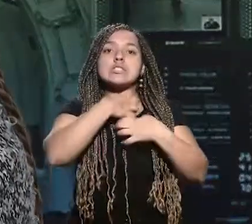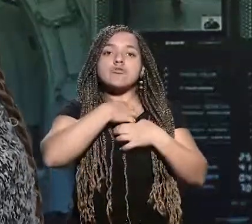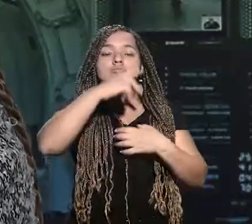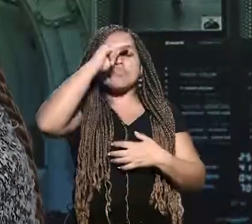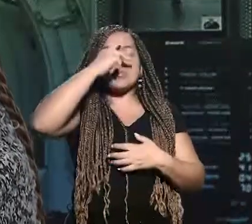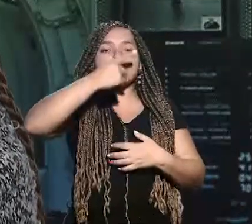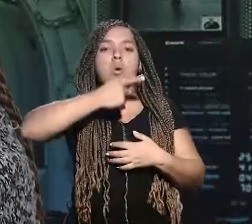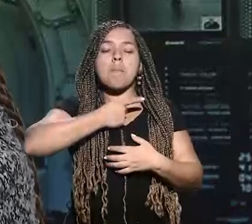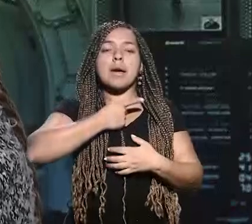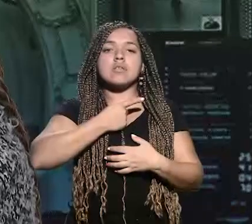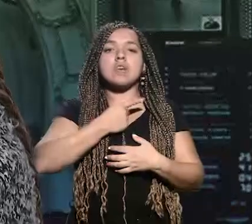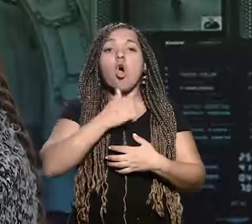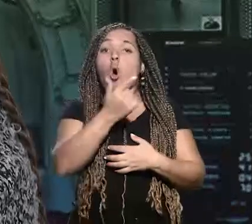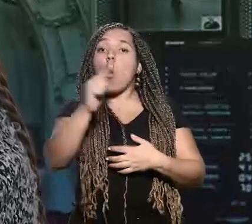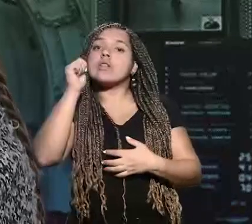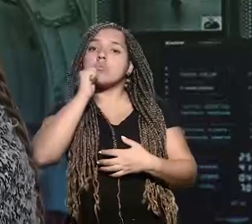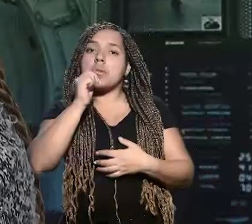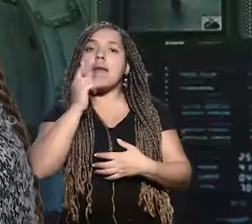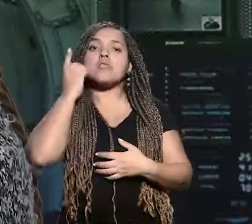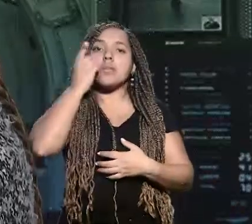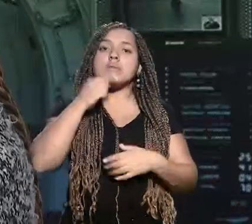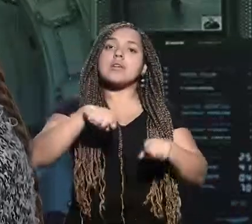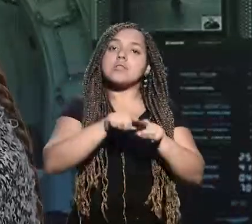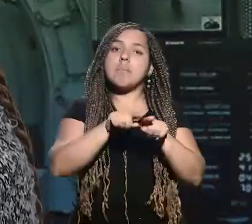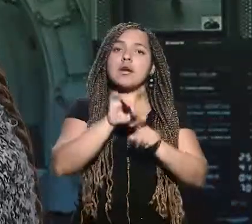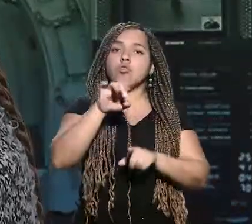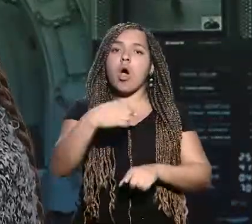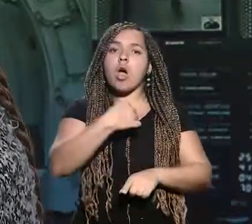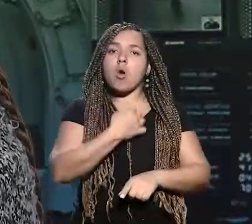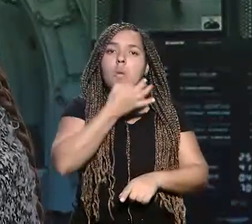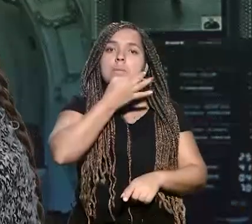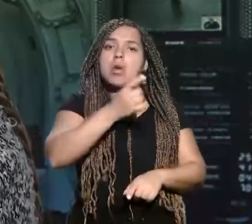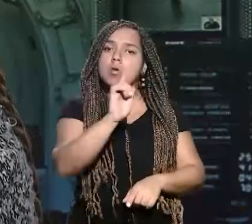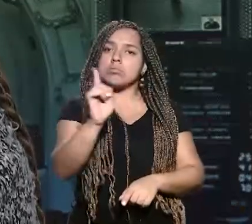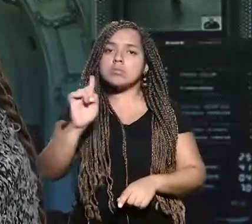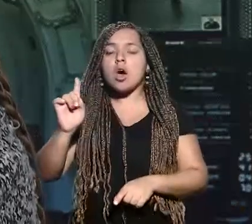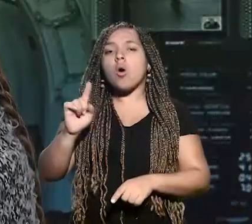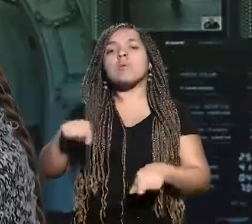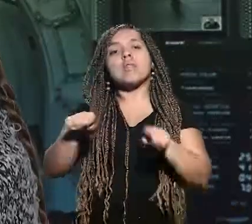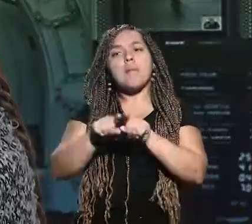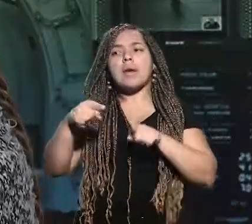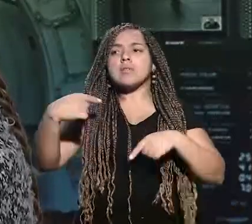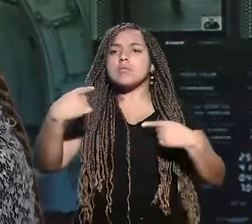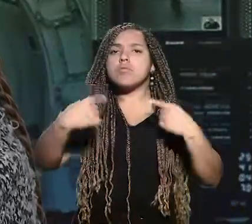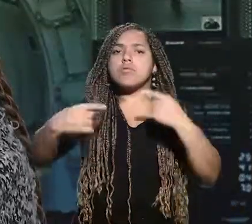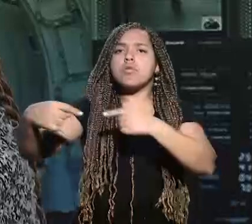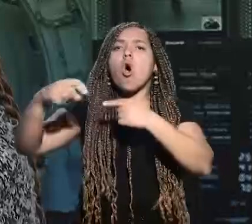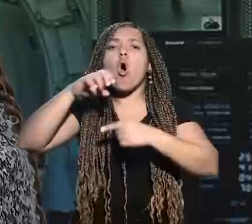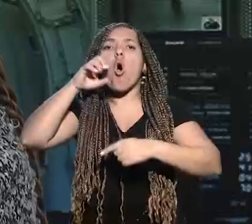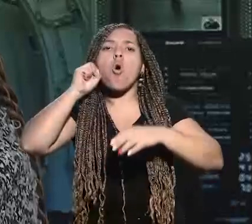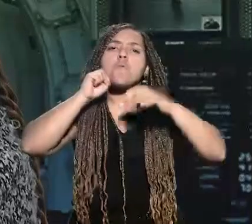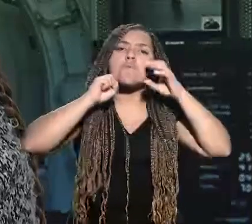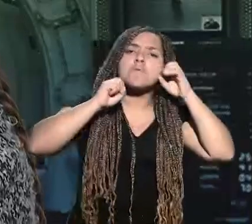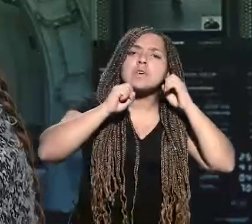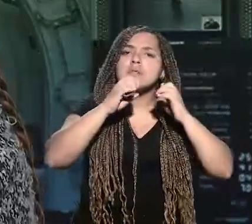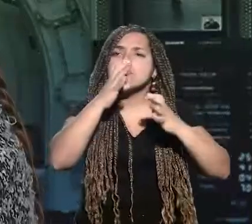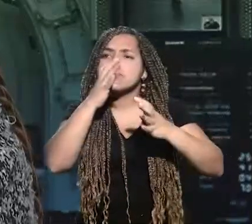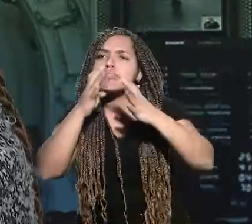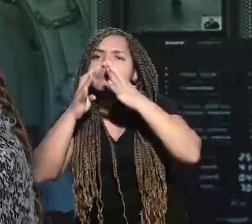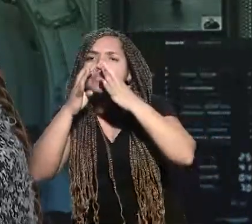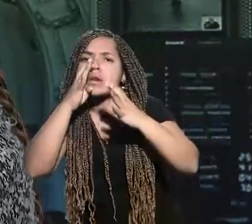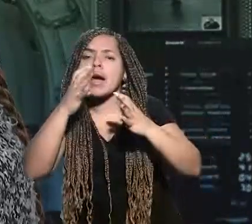outras deputadas negras. E a gente começou a ouvir de outros processos discriminatórios com outras mulheres negras, não só deputadas, no âmbito da